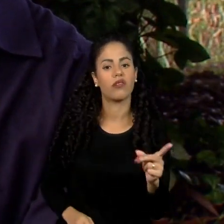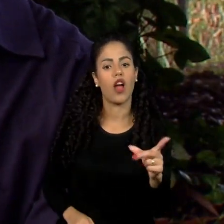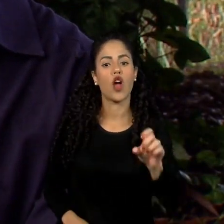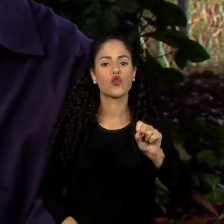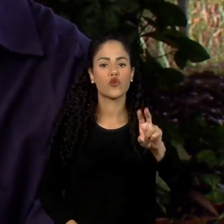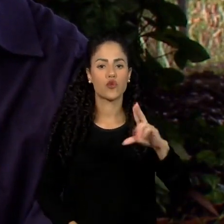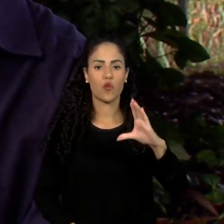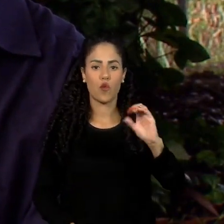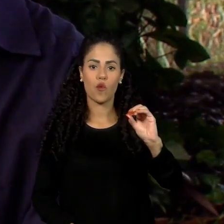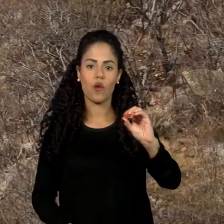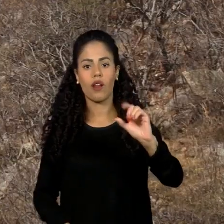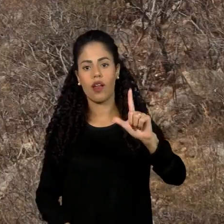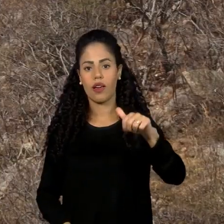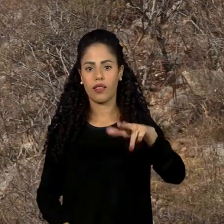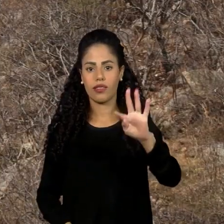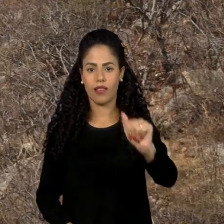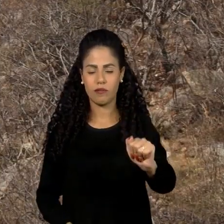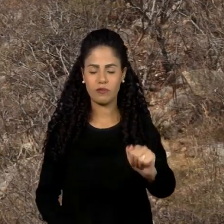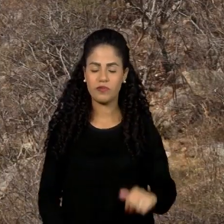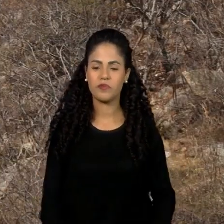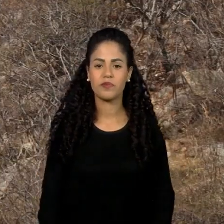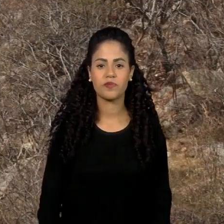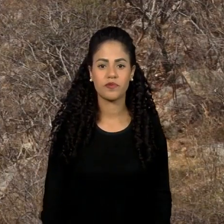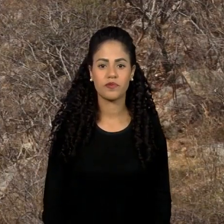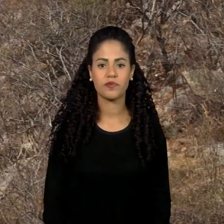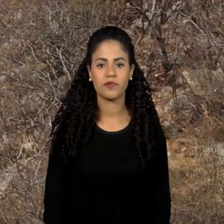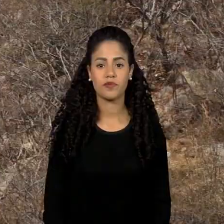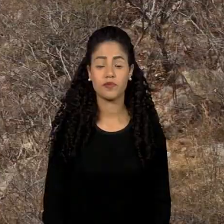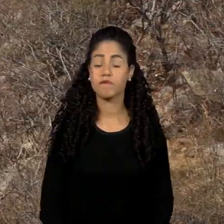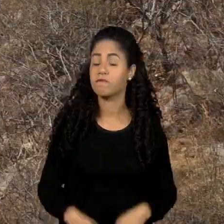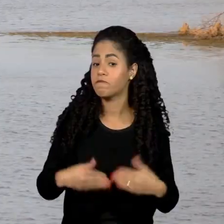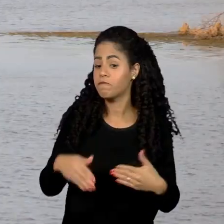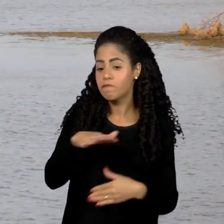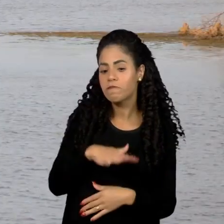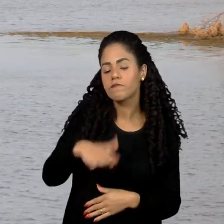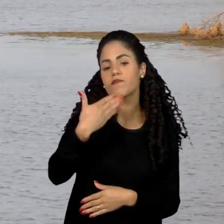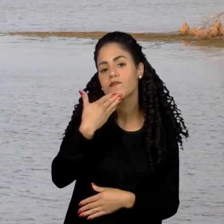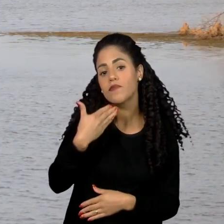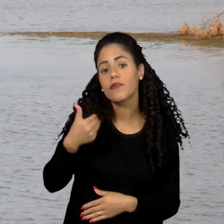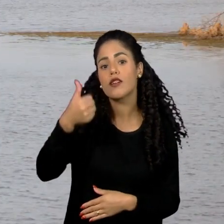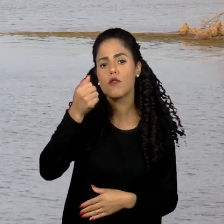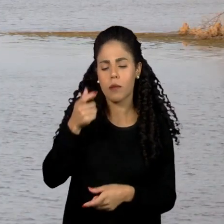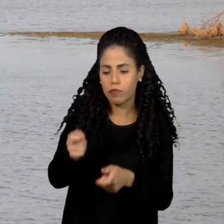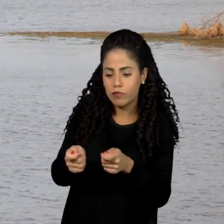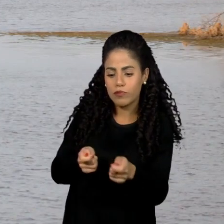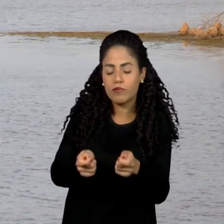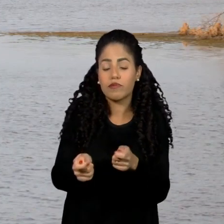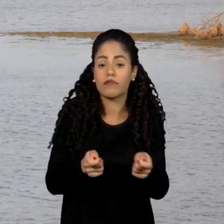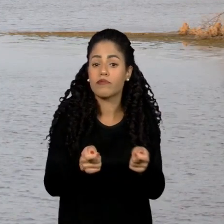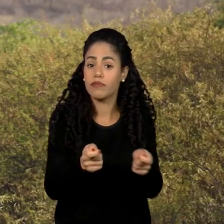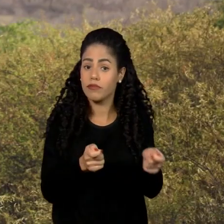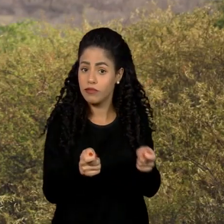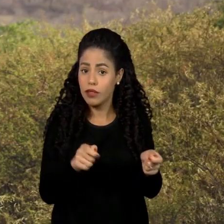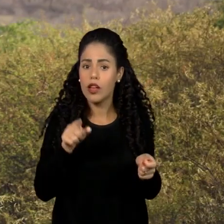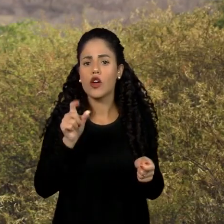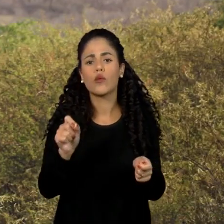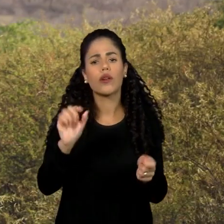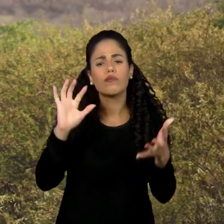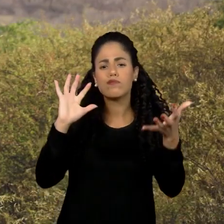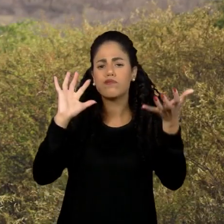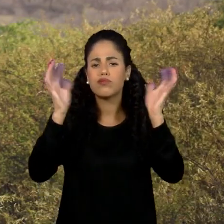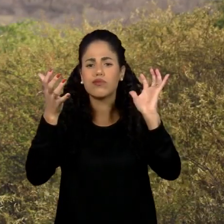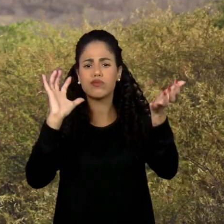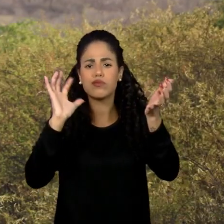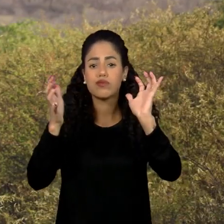mudar ao longo da caatinga. No melhor cenário, com algum controle do aquecimento global, cerca de